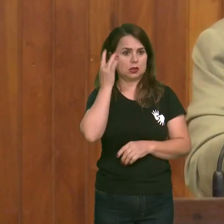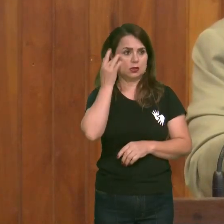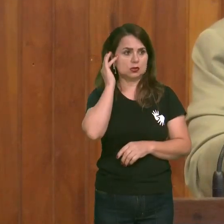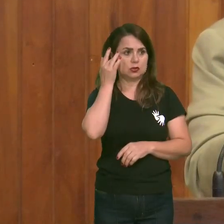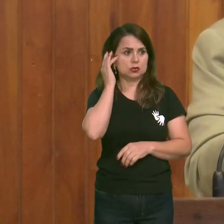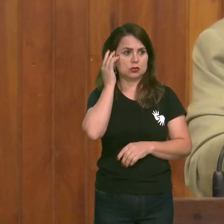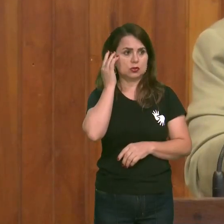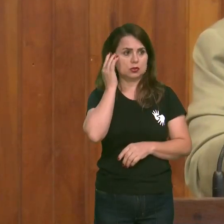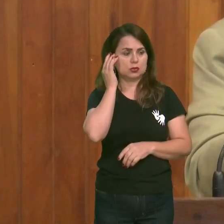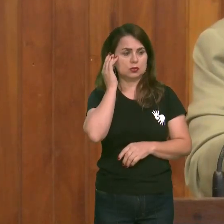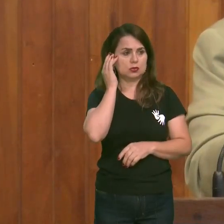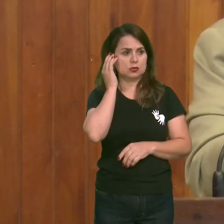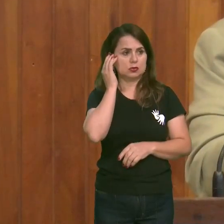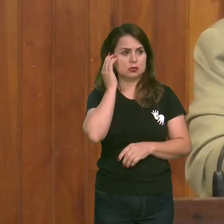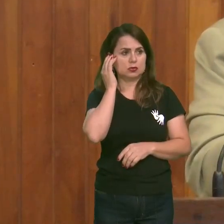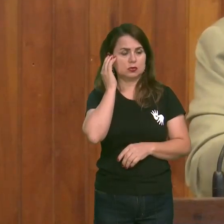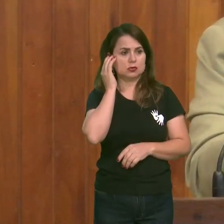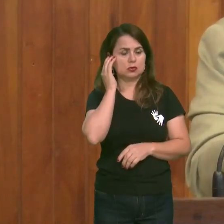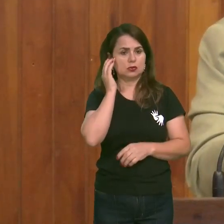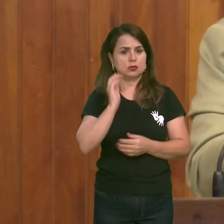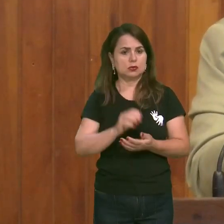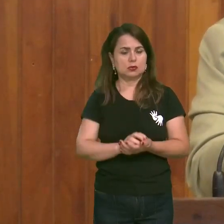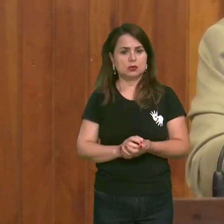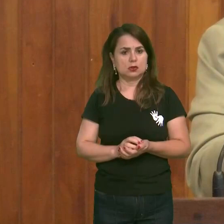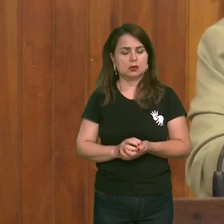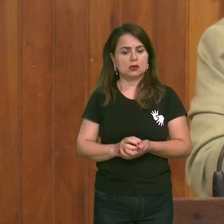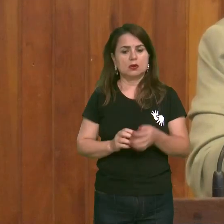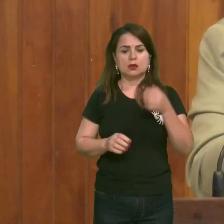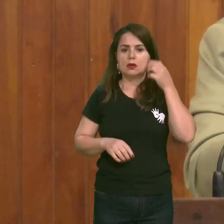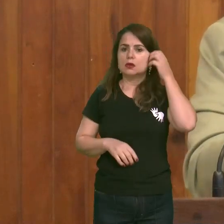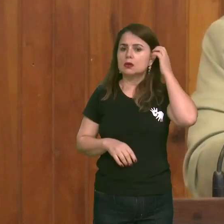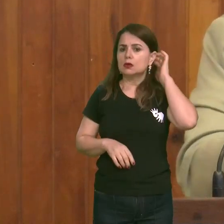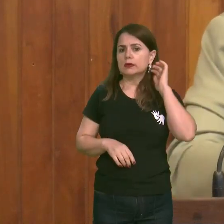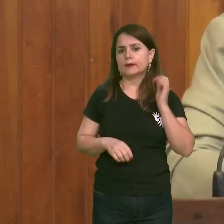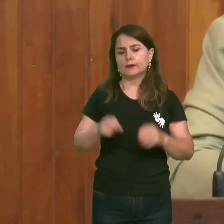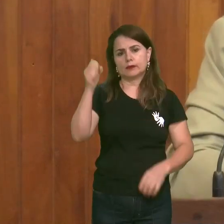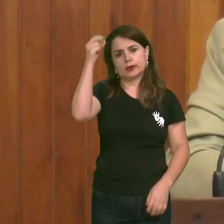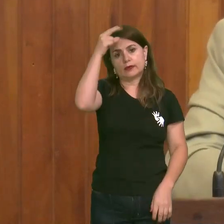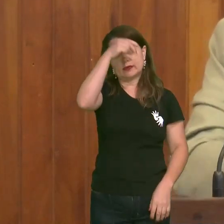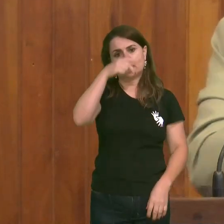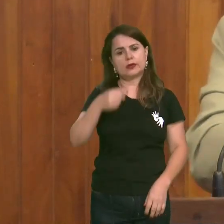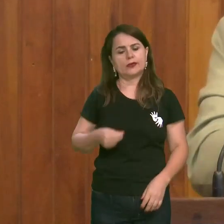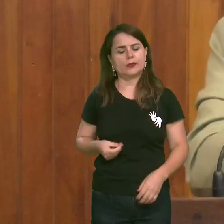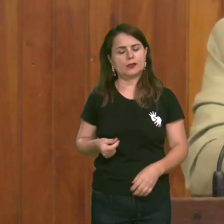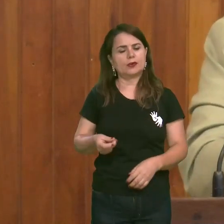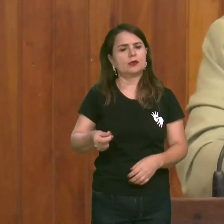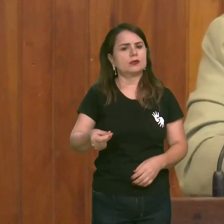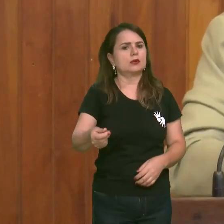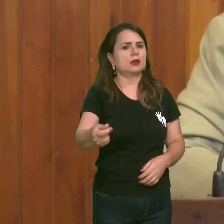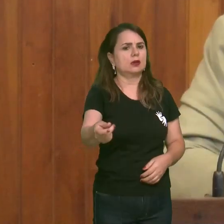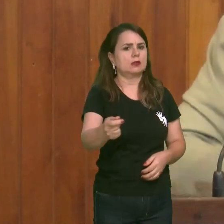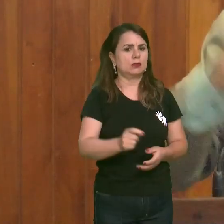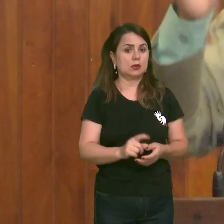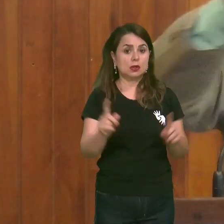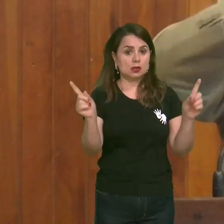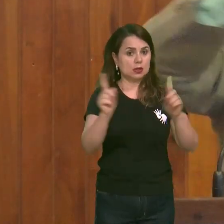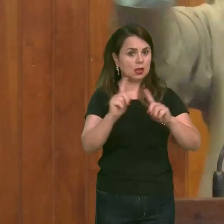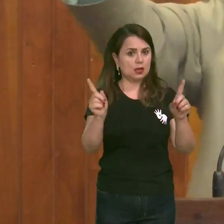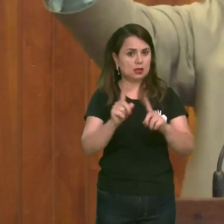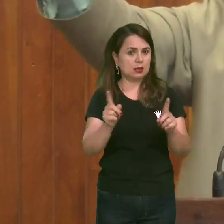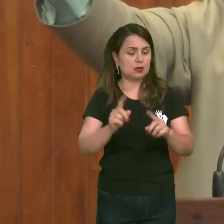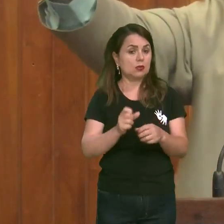que vão ficar de eterno lá né que a coisa é não só tem o ano que vem